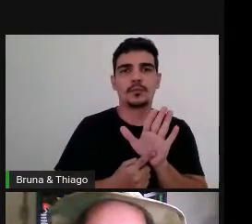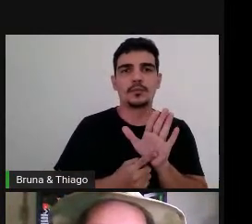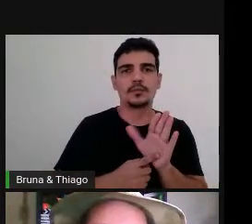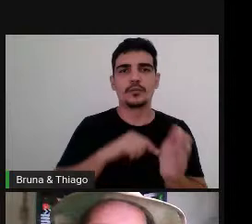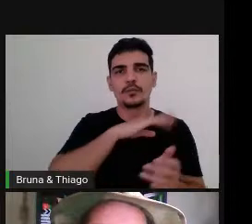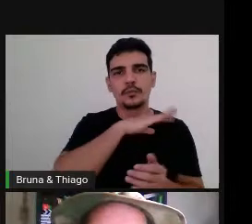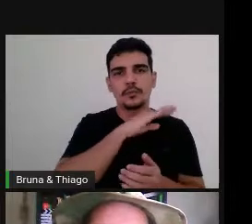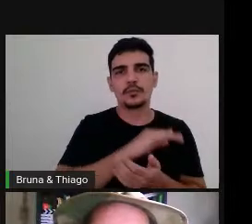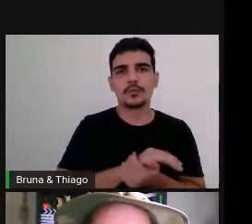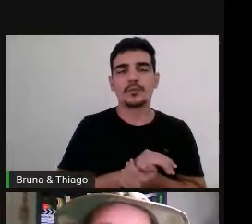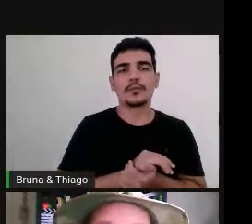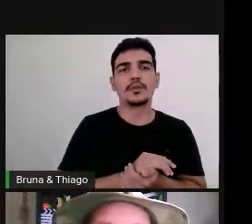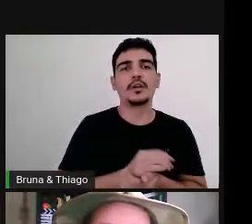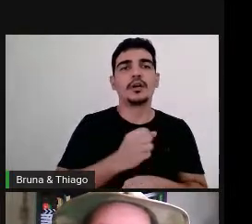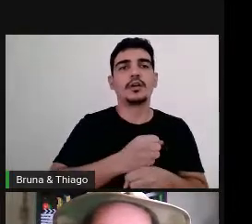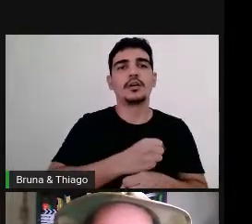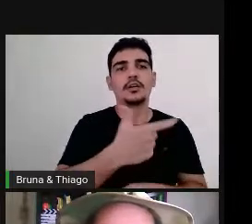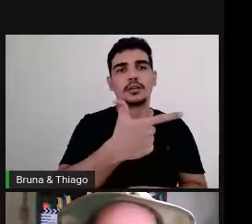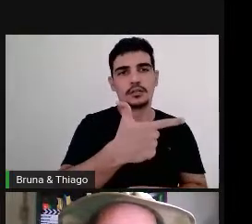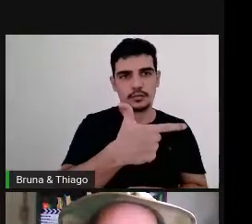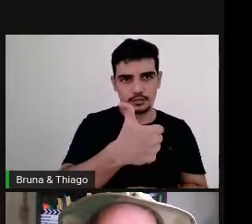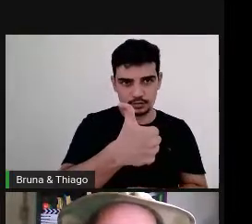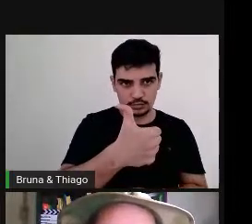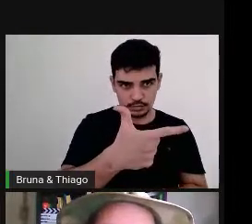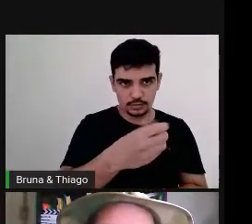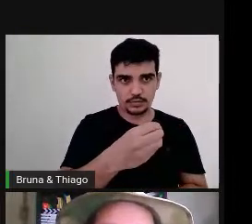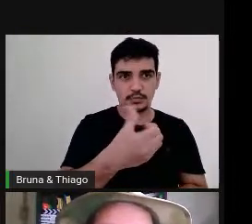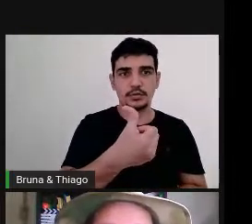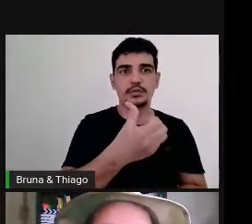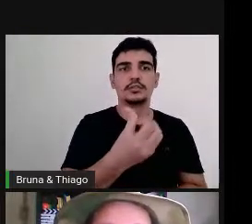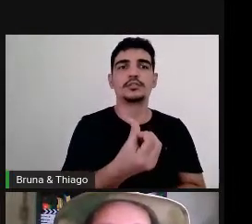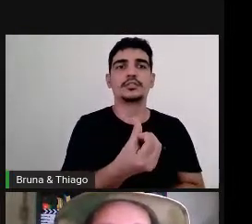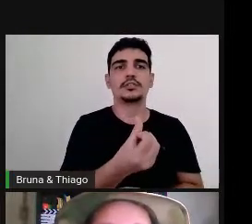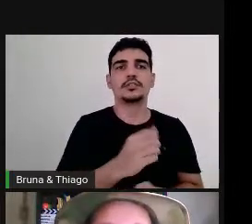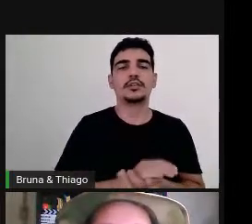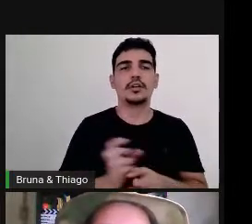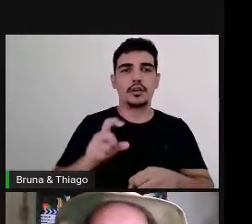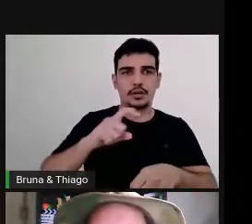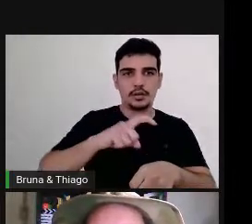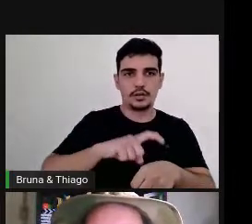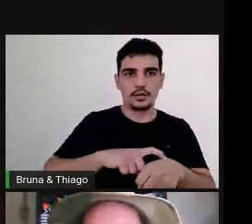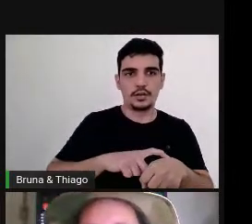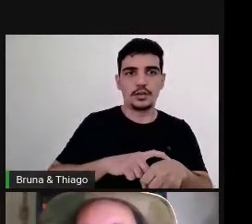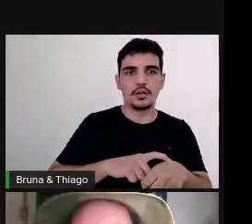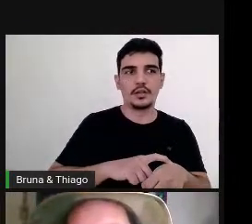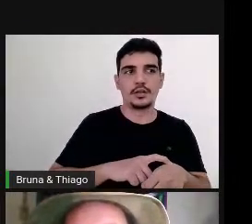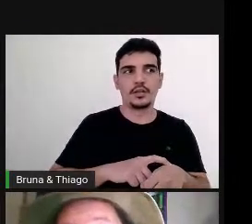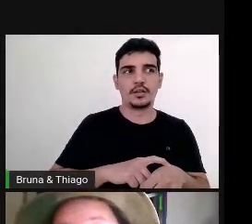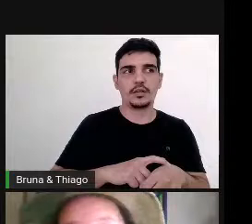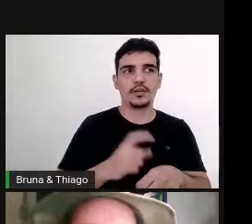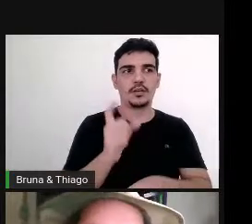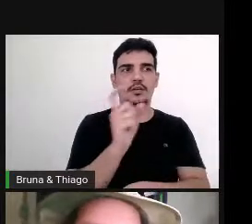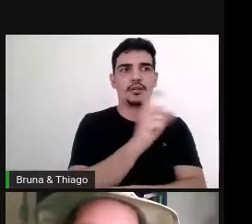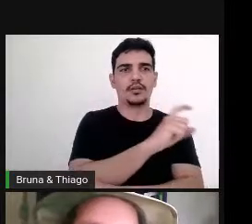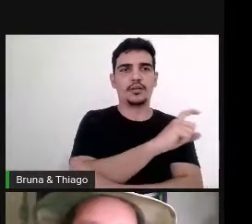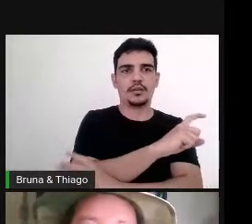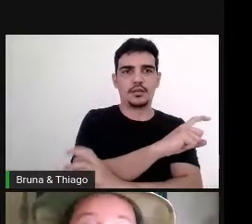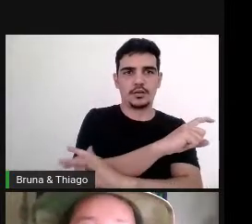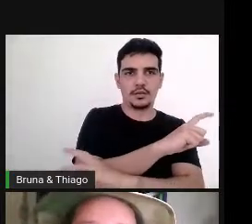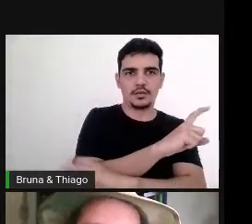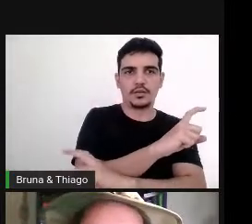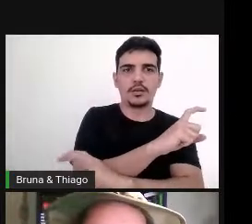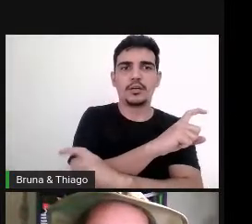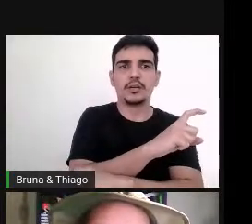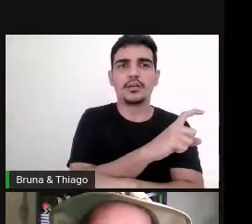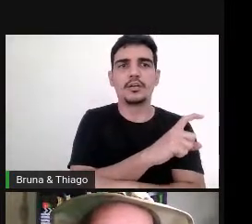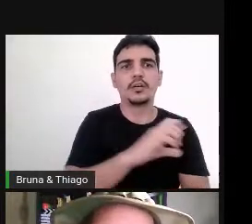só o ano de 2016, para a gente ter uma ideia. Escorpiões foram 90 mil notificações. Tem muito caso de